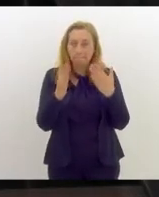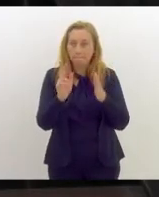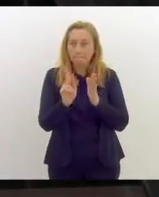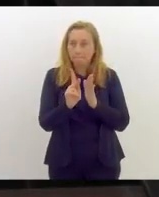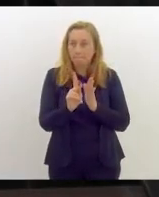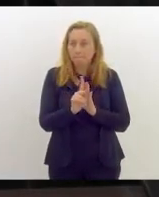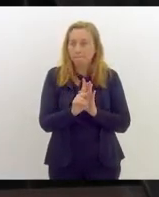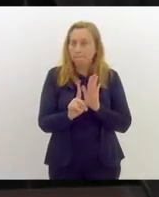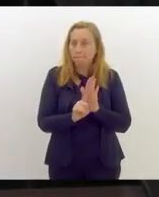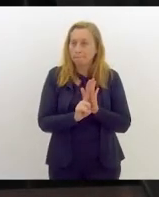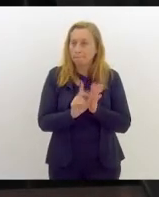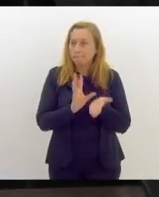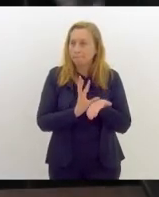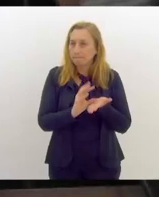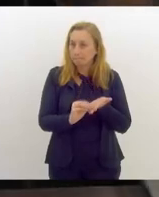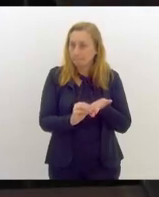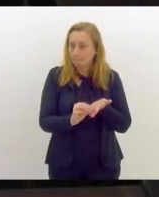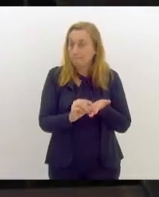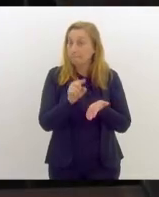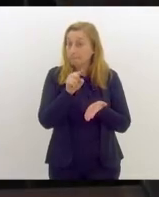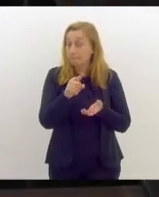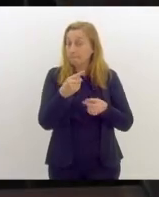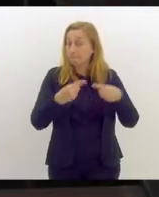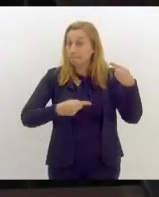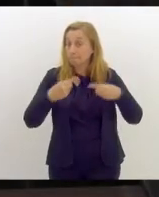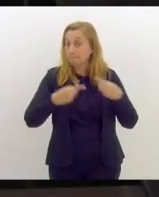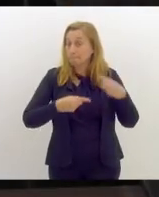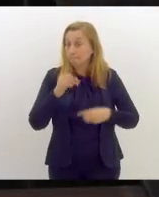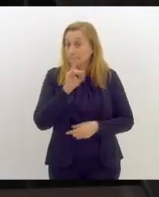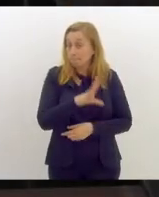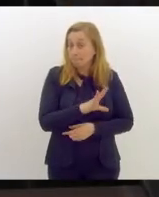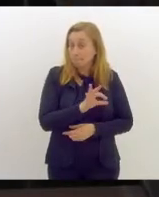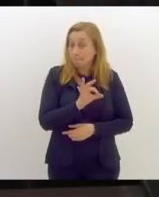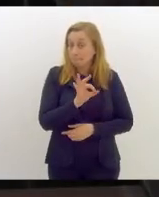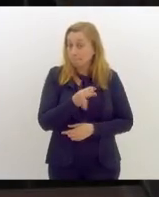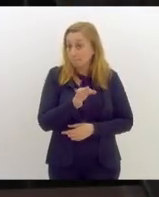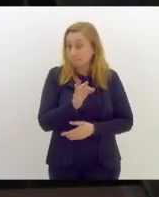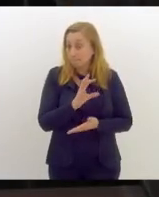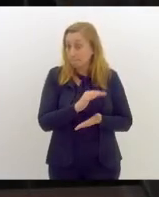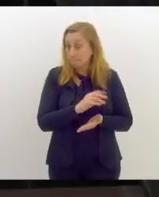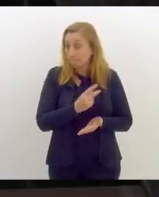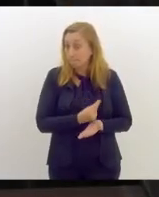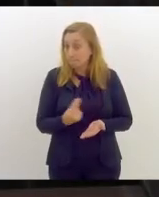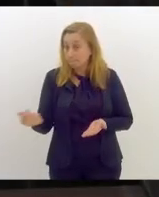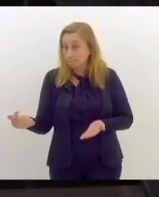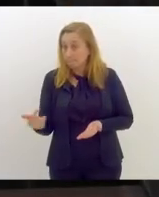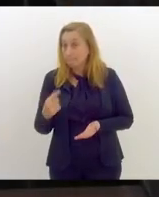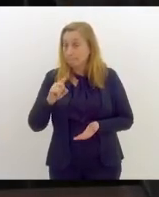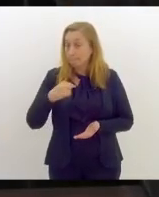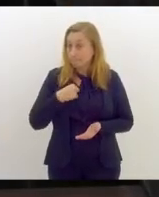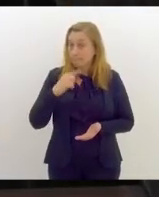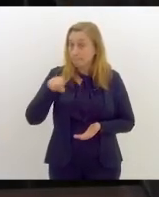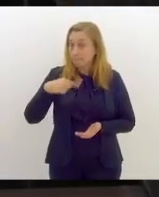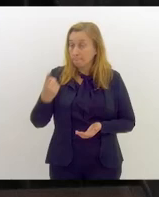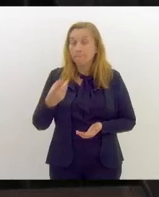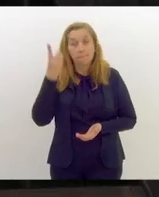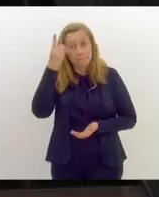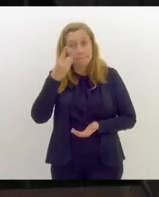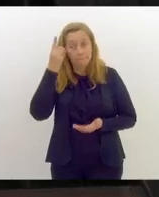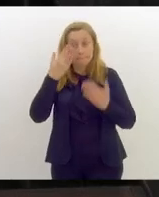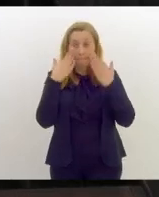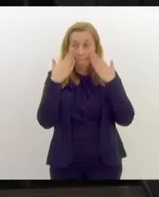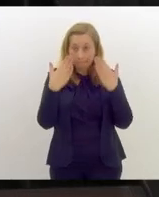projeto tem pauta e ele tá em discussão única e por certo sairia porque eu e outros deputados